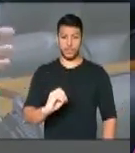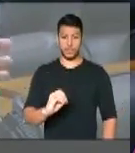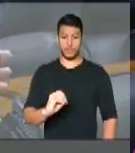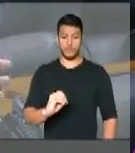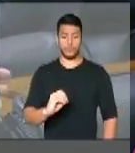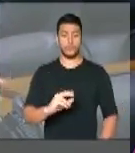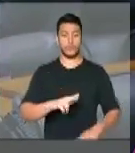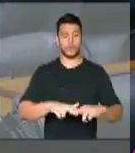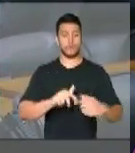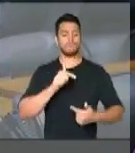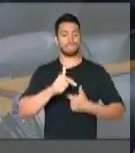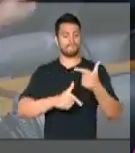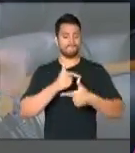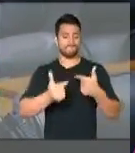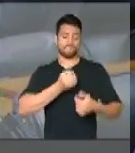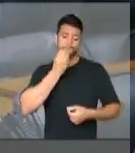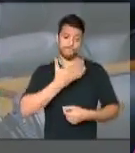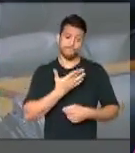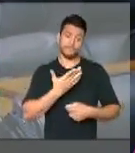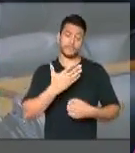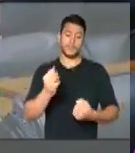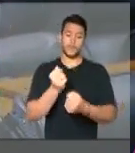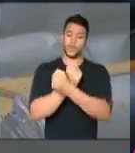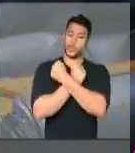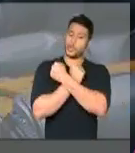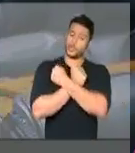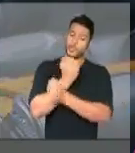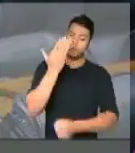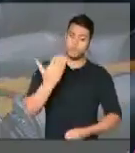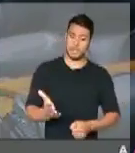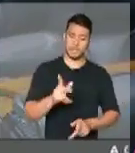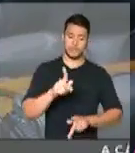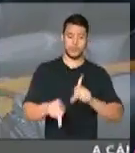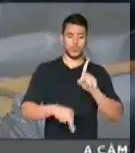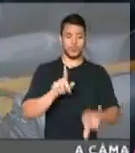realizando uma grande administração, mandar meu abraço ao povo de Irecê. Muito obrigada.